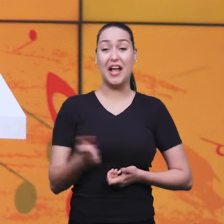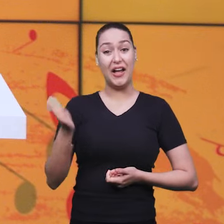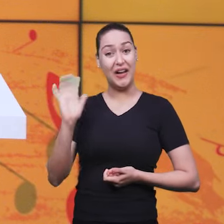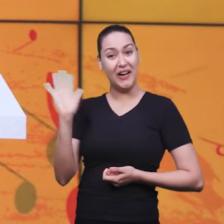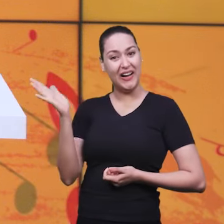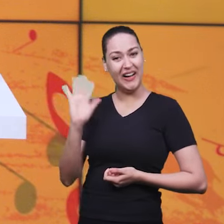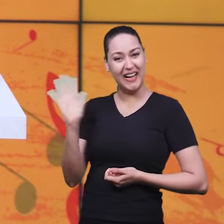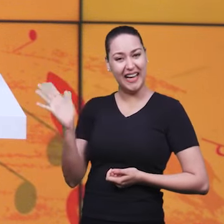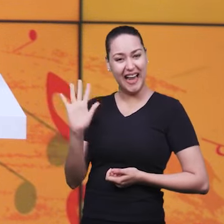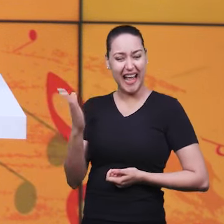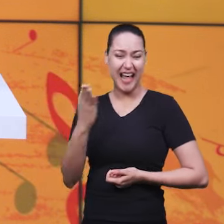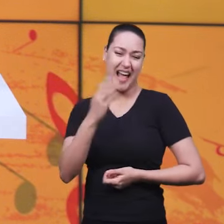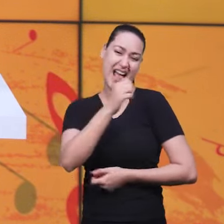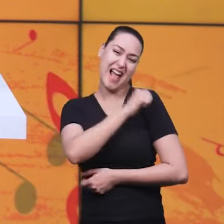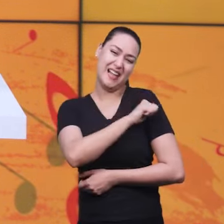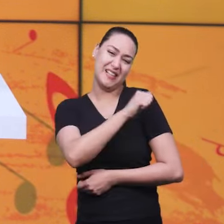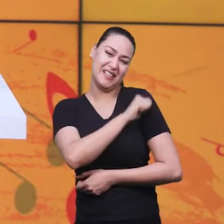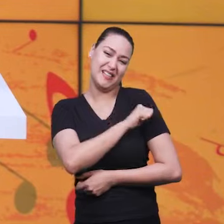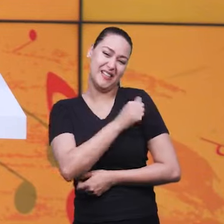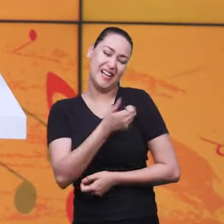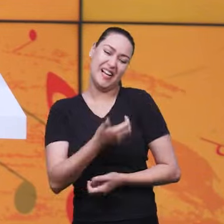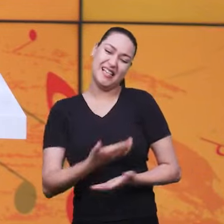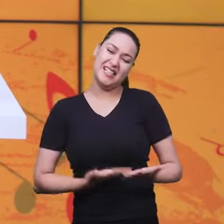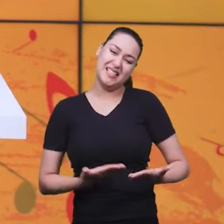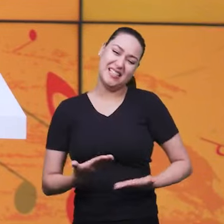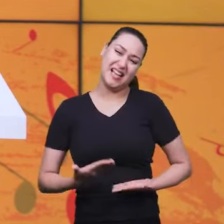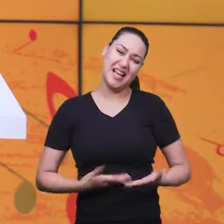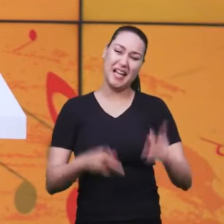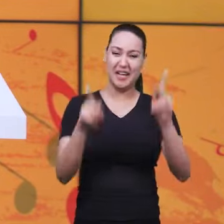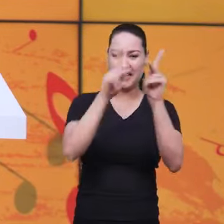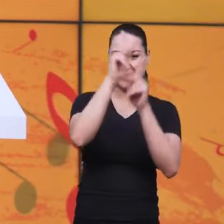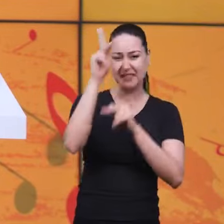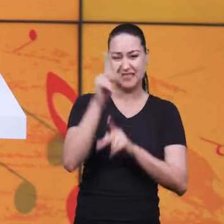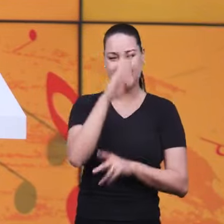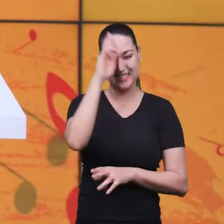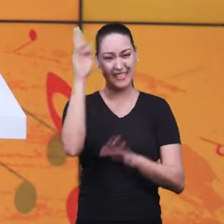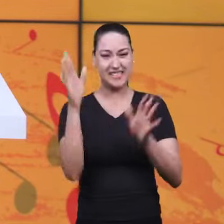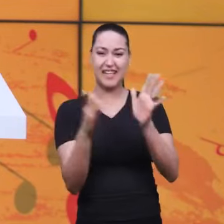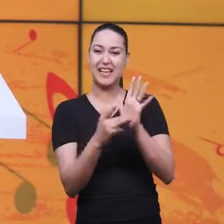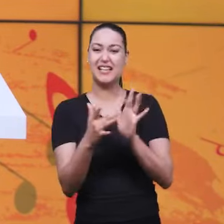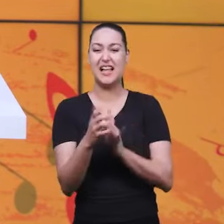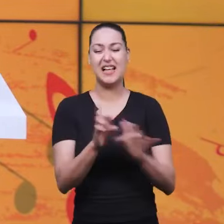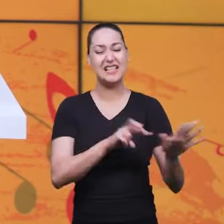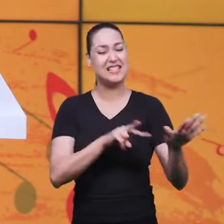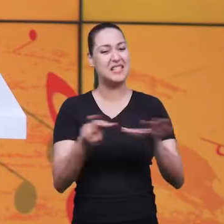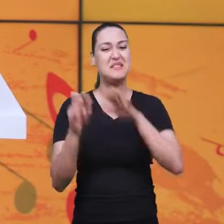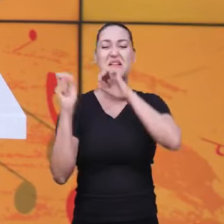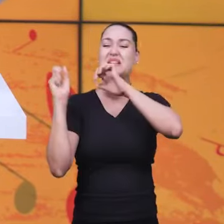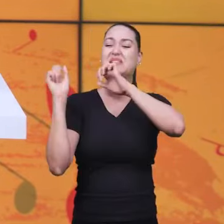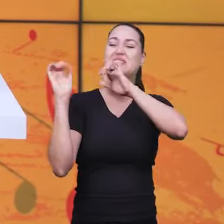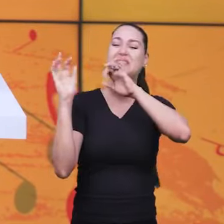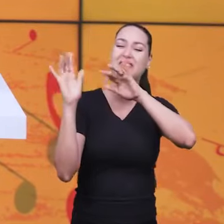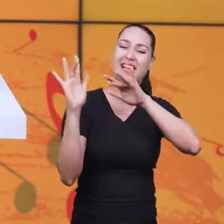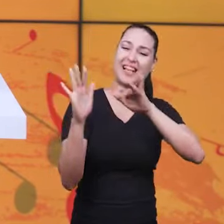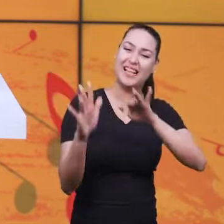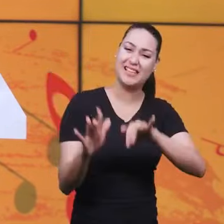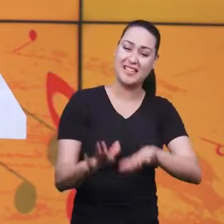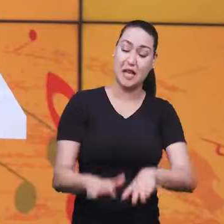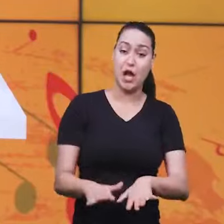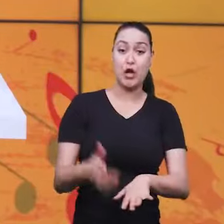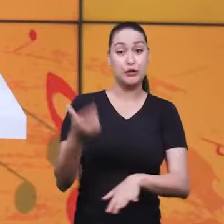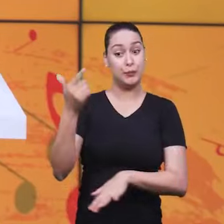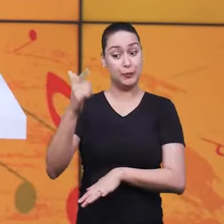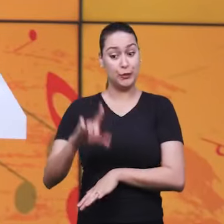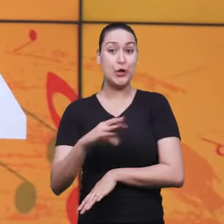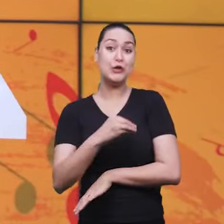Olá, queridos alunos, irmãos, a paz do Senhor. Tivemos uma semana abençoada e já estamos